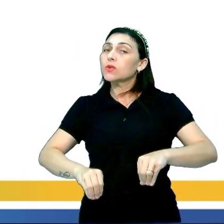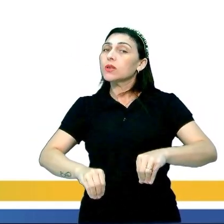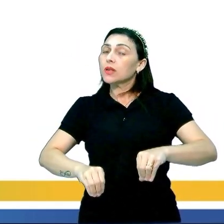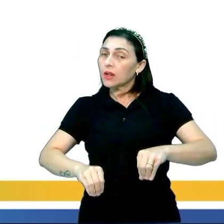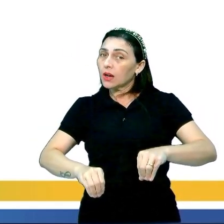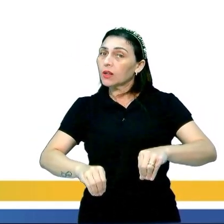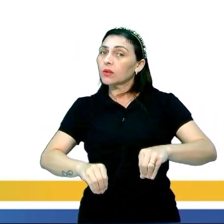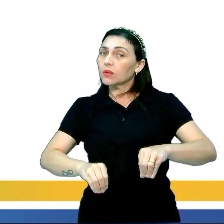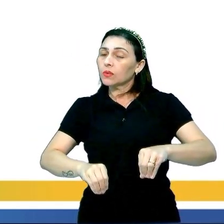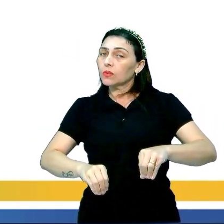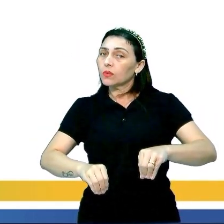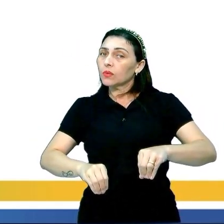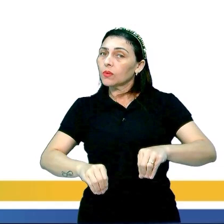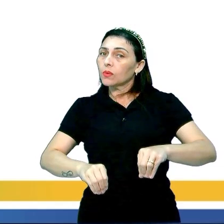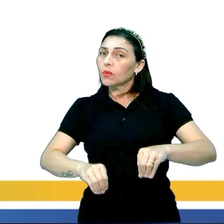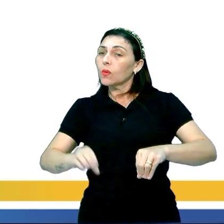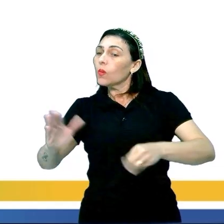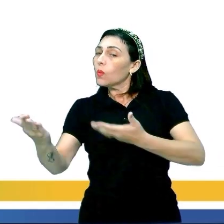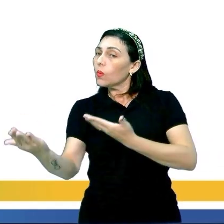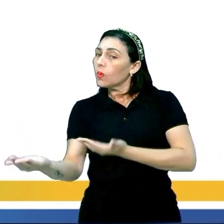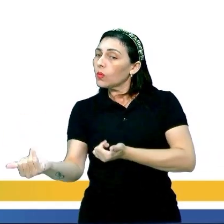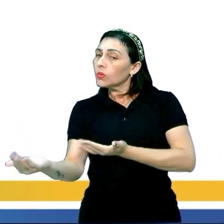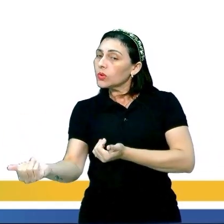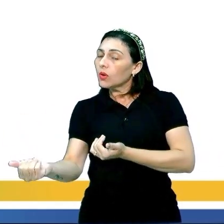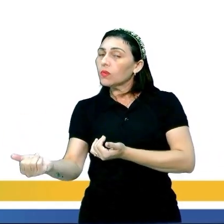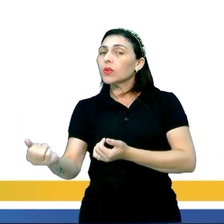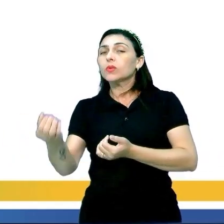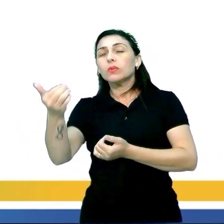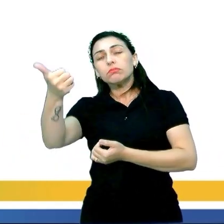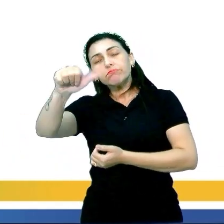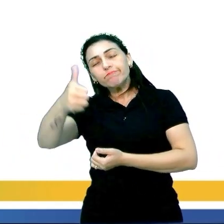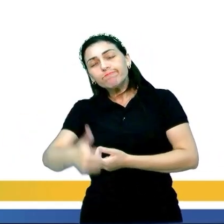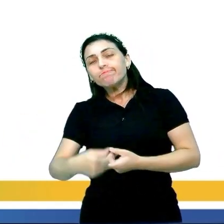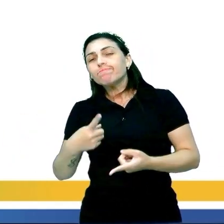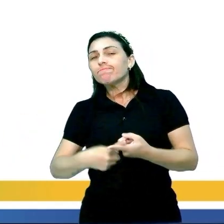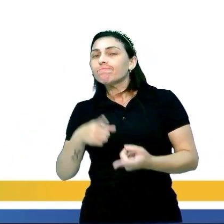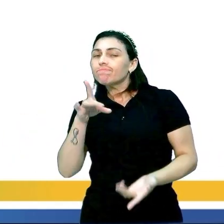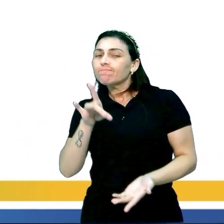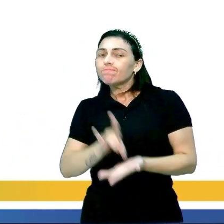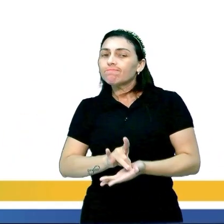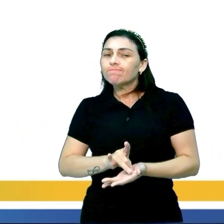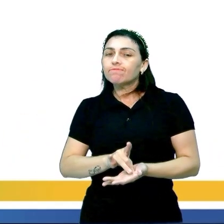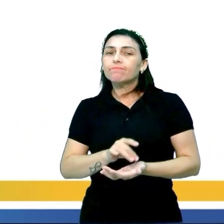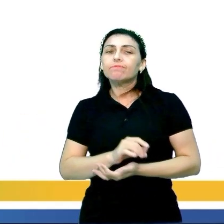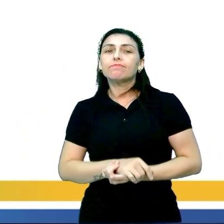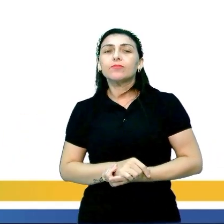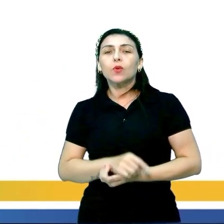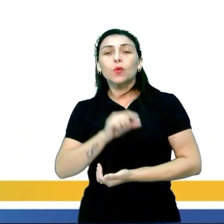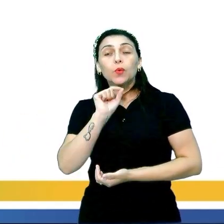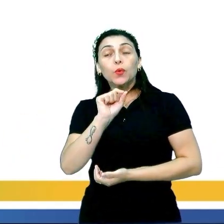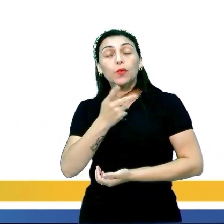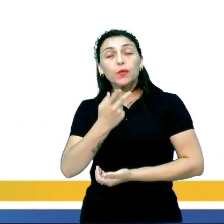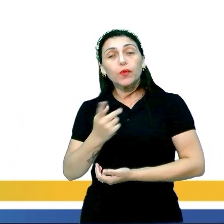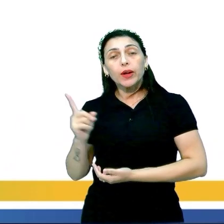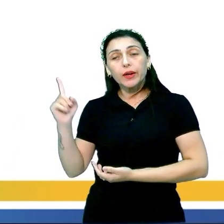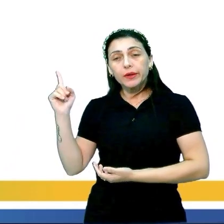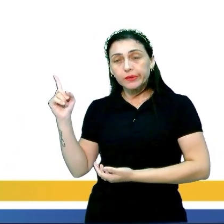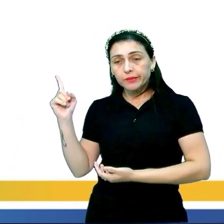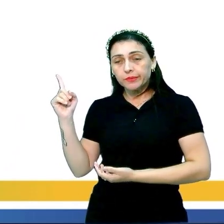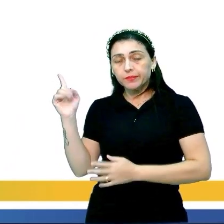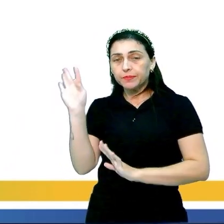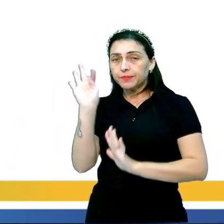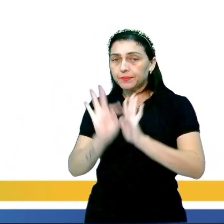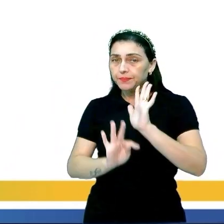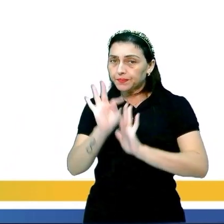ela. Opa, aqui eu dou uma analisada, porque realmente, né? Olha aqui, o que é que fala o texto